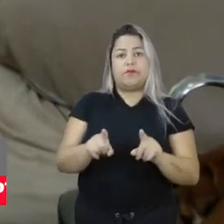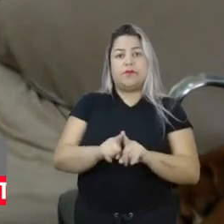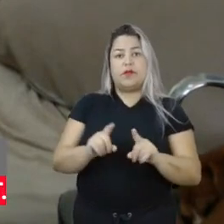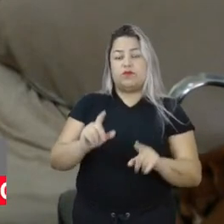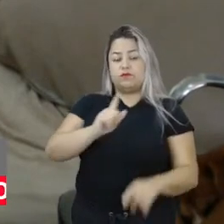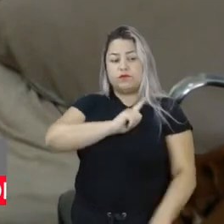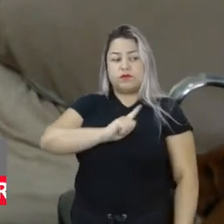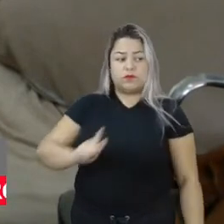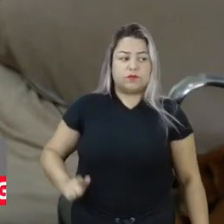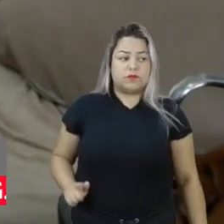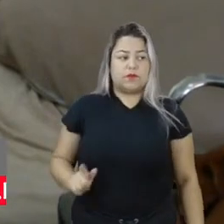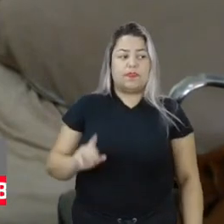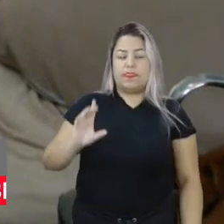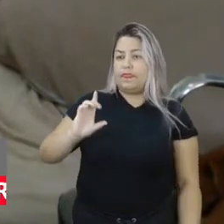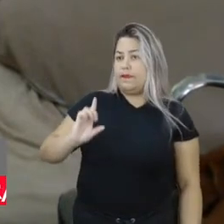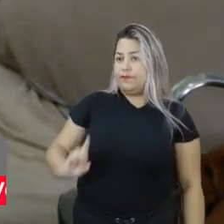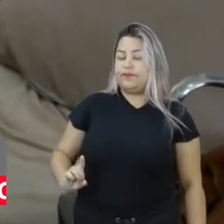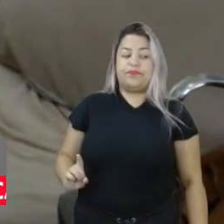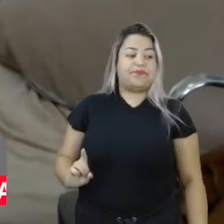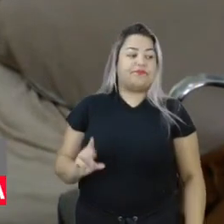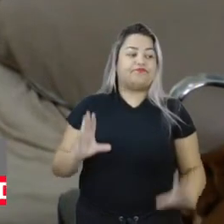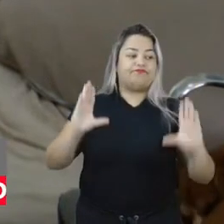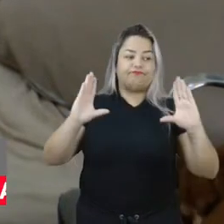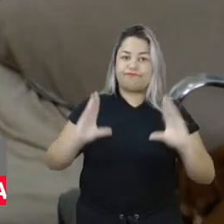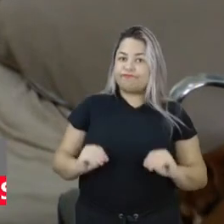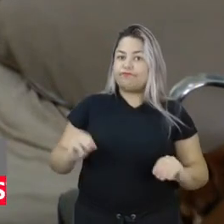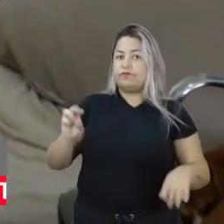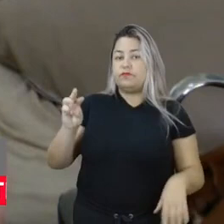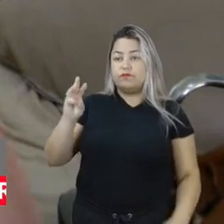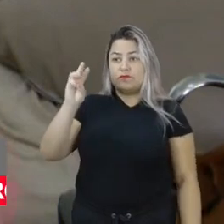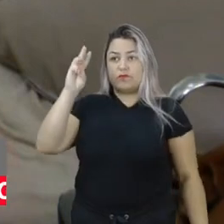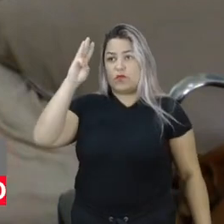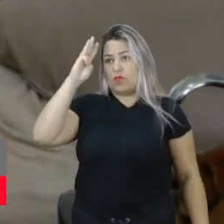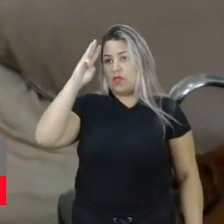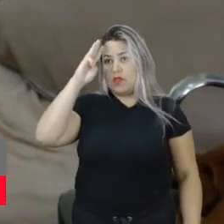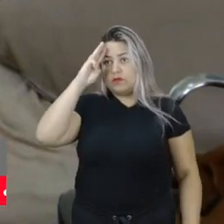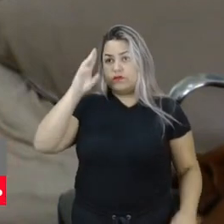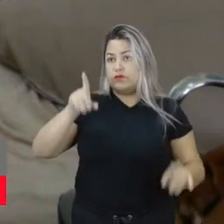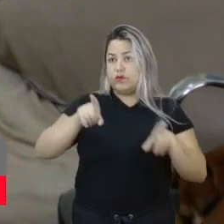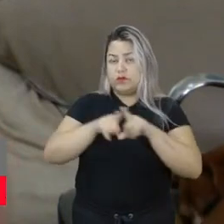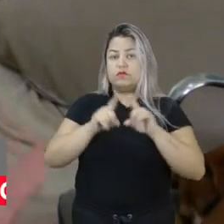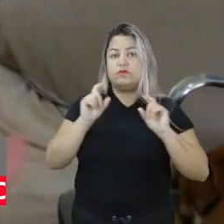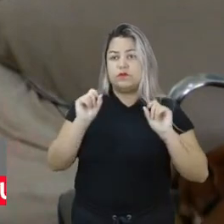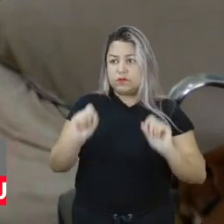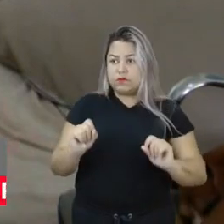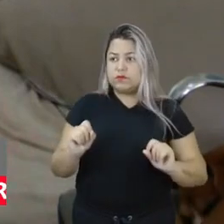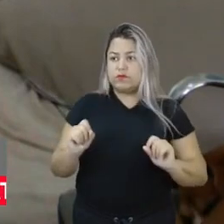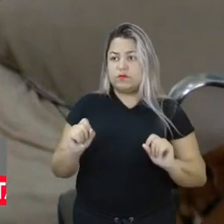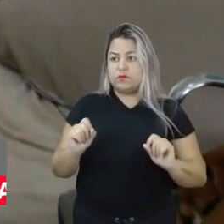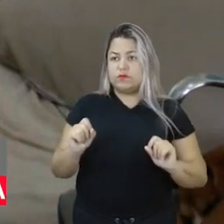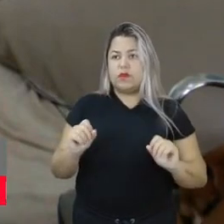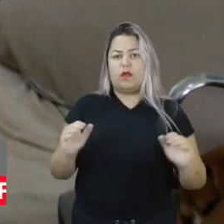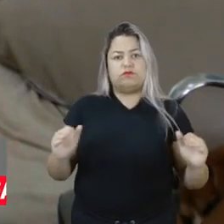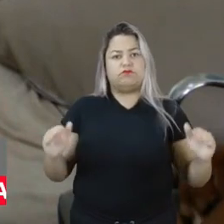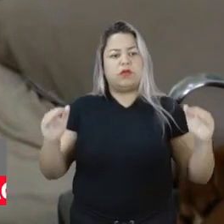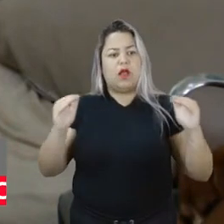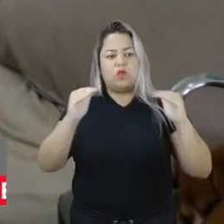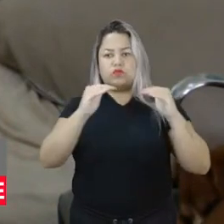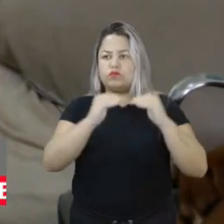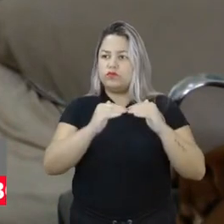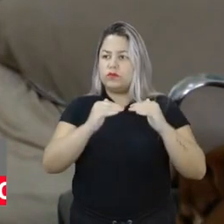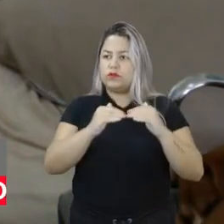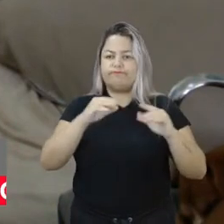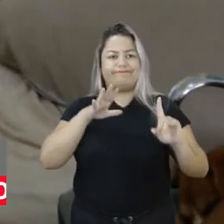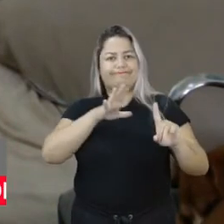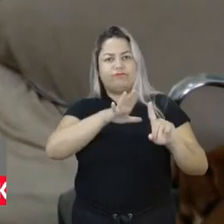extrema-direita de Israel. Na noite de terça-feira, o ministro das Relações Exteriores subiu o tom e reagiu à altura dessas provocações